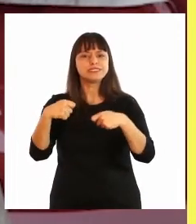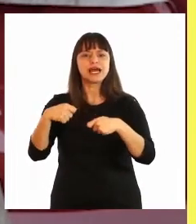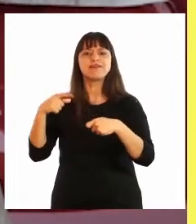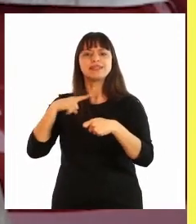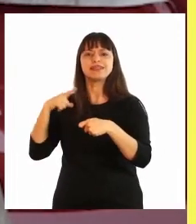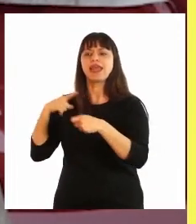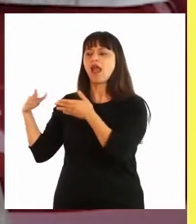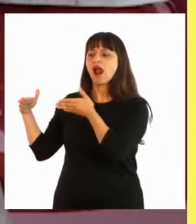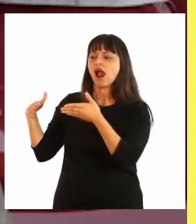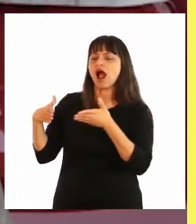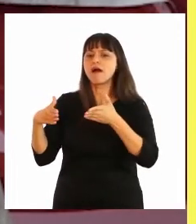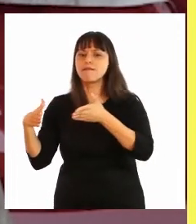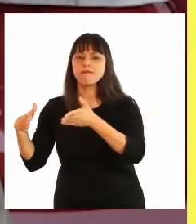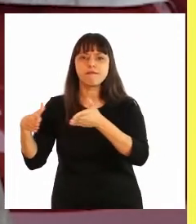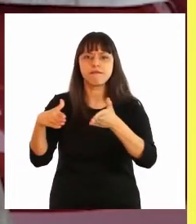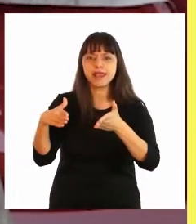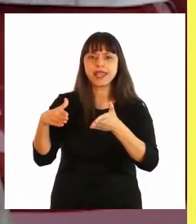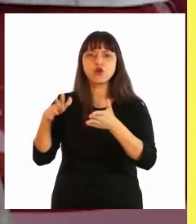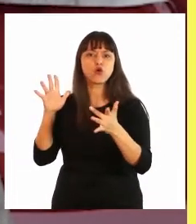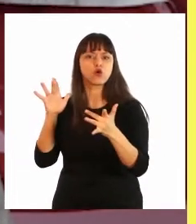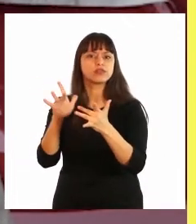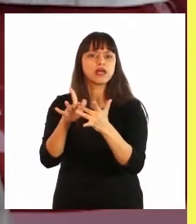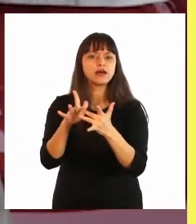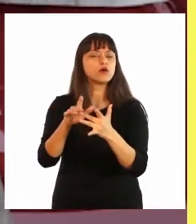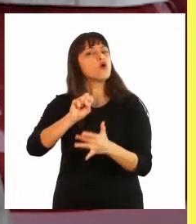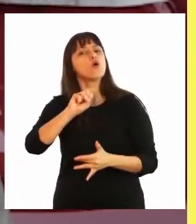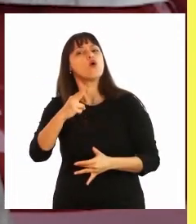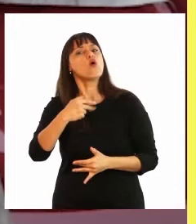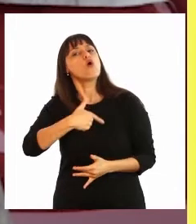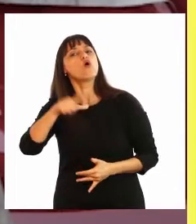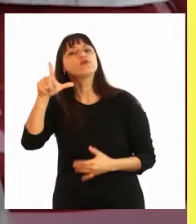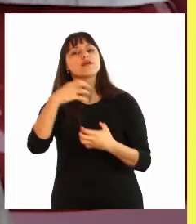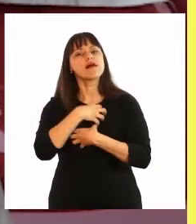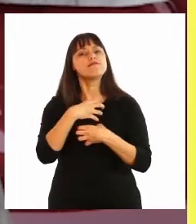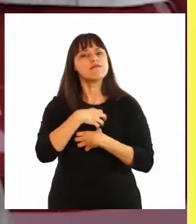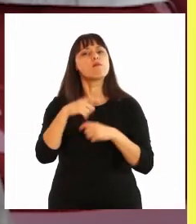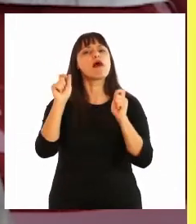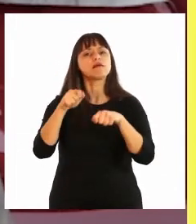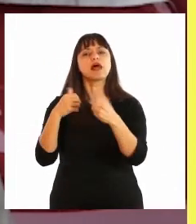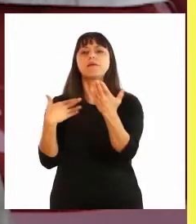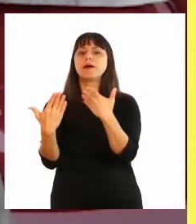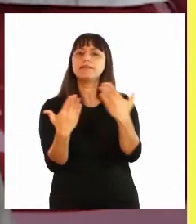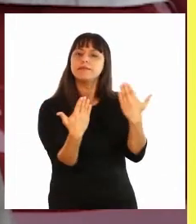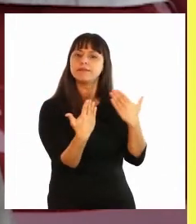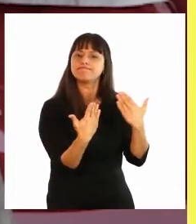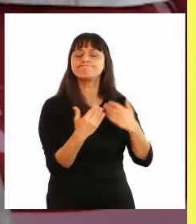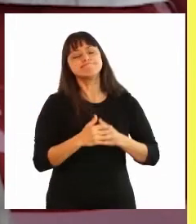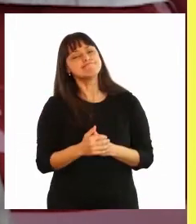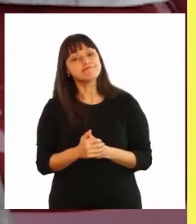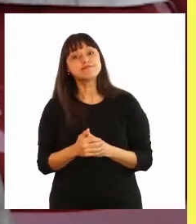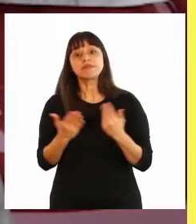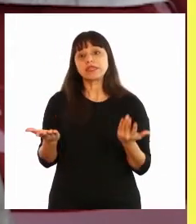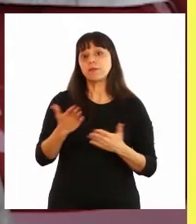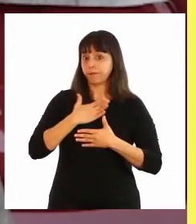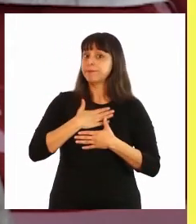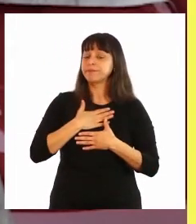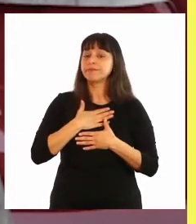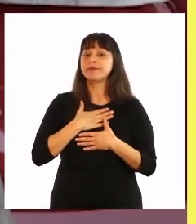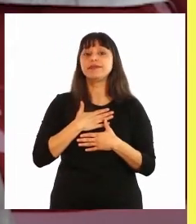trajeto para se criar uma ponte ou existem outras formas de diálogo e conversa? Então, para mim, eu acho